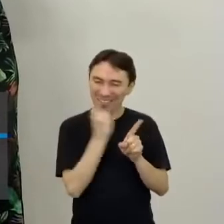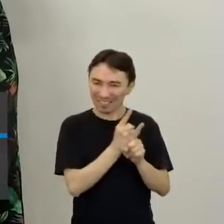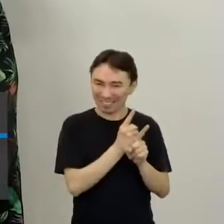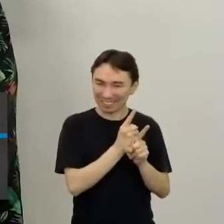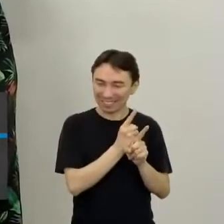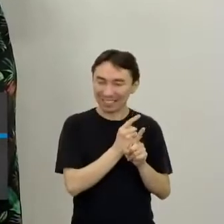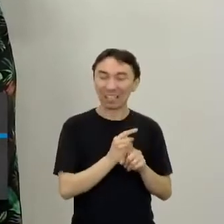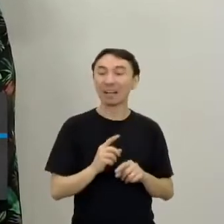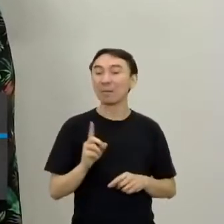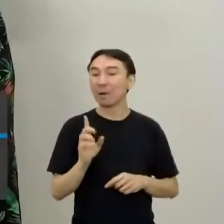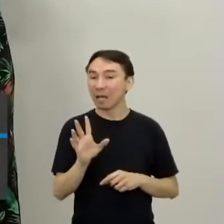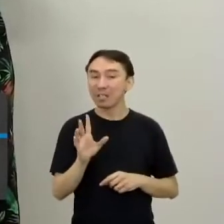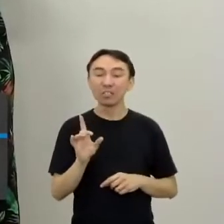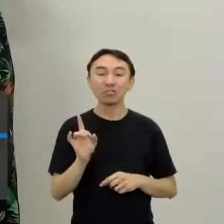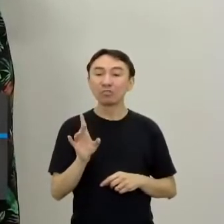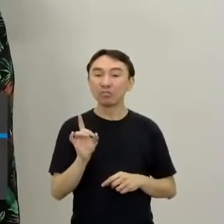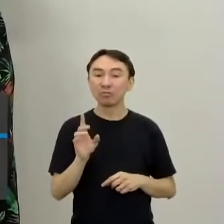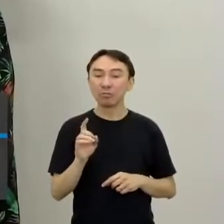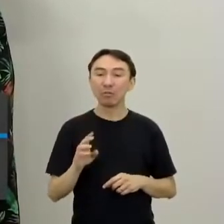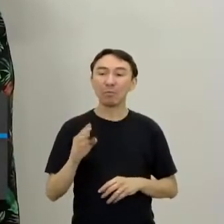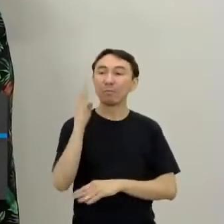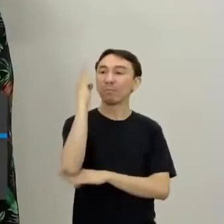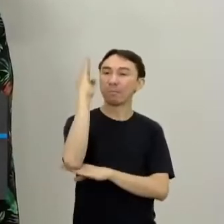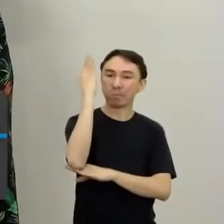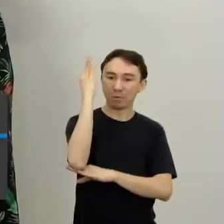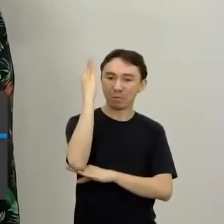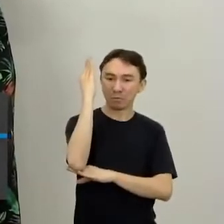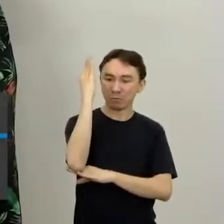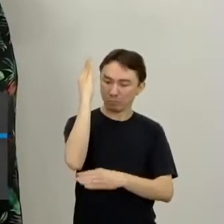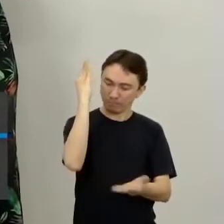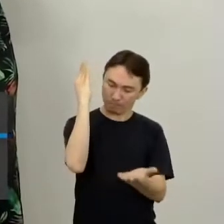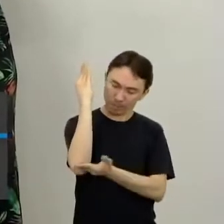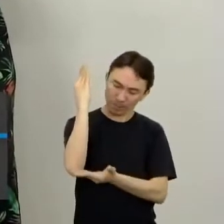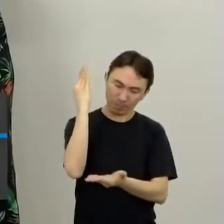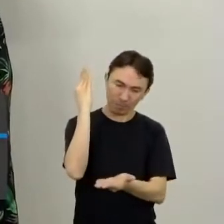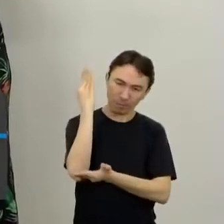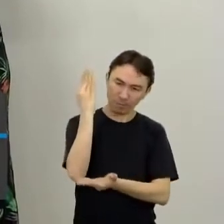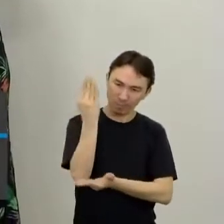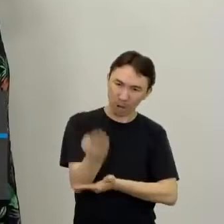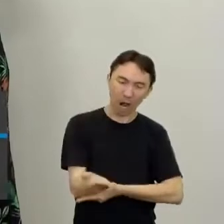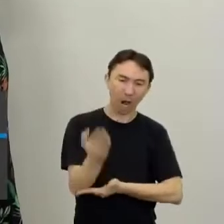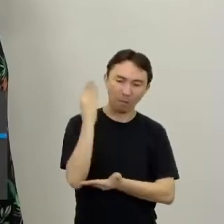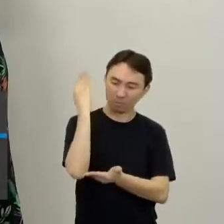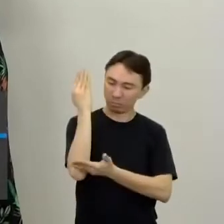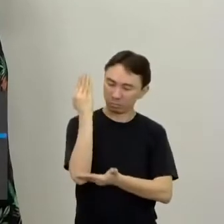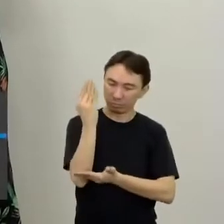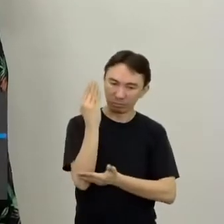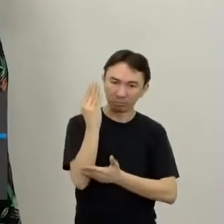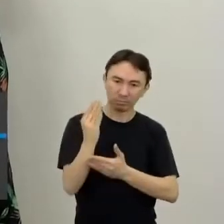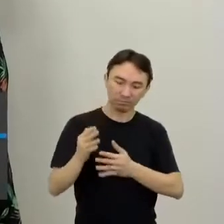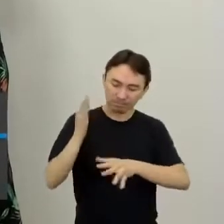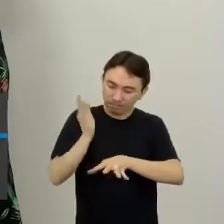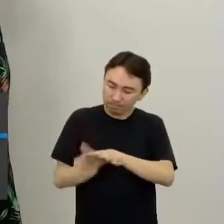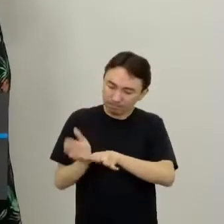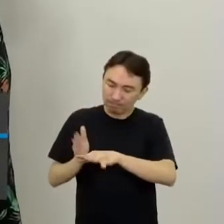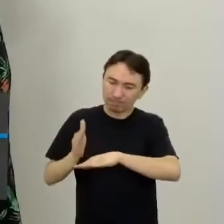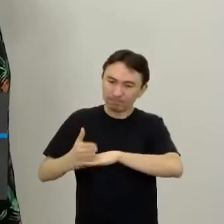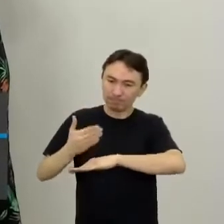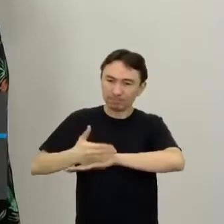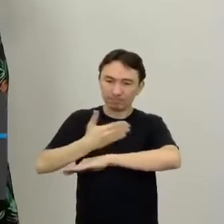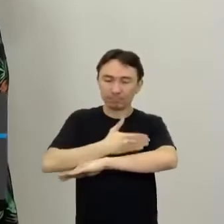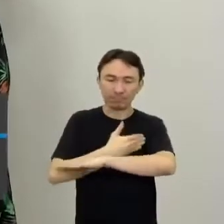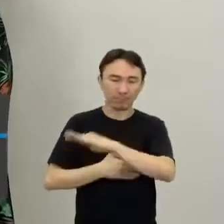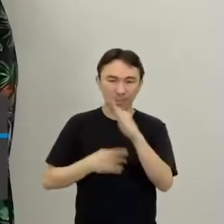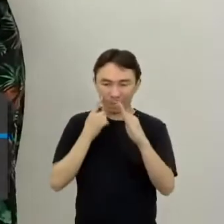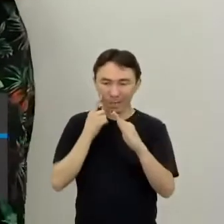apenas explorando o pau-brasil. Somente isso. Então, nós ficamos aí 30 anos apenas com a exploração do pau-brasil. E